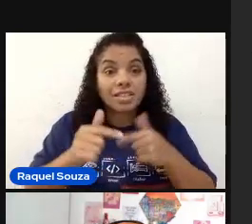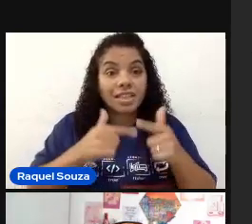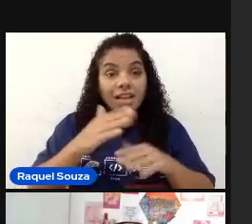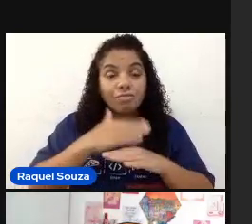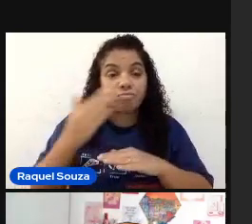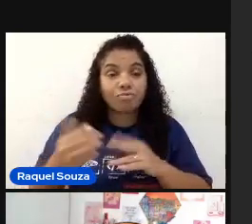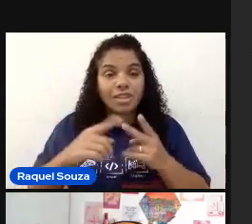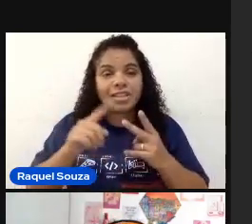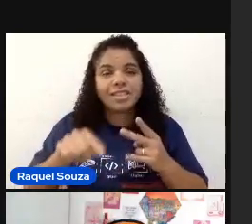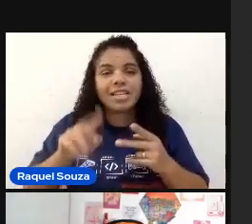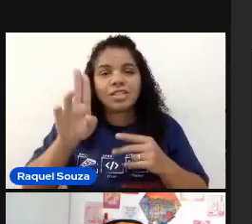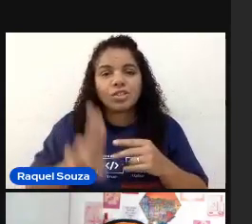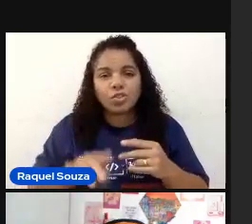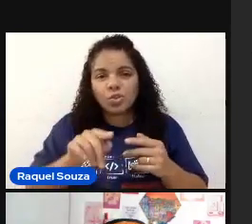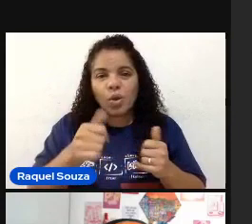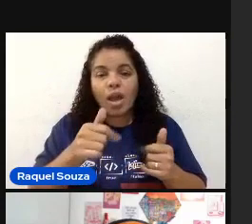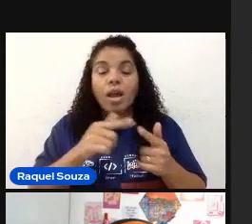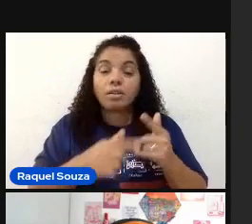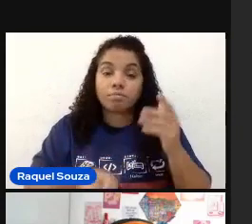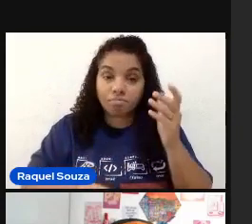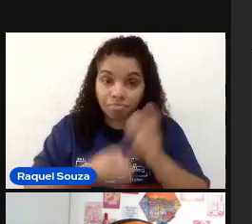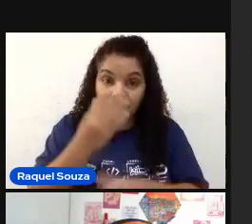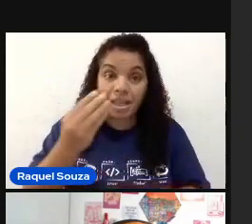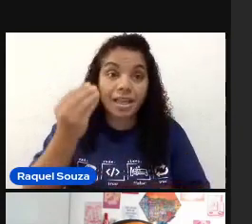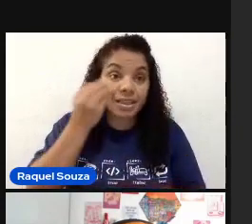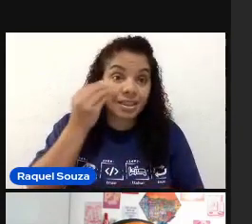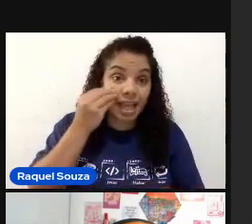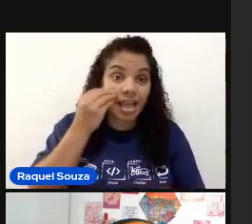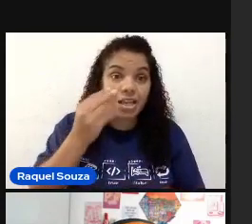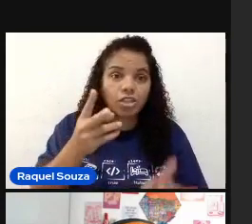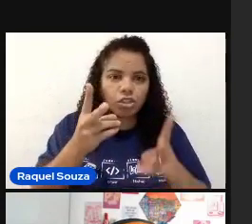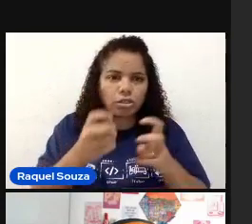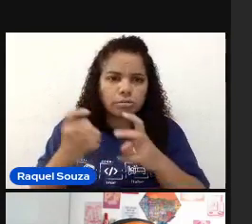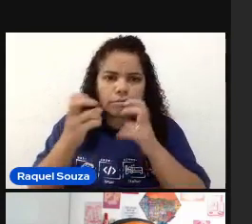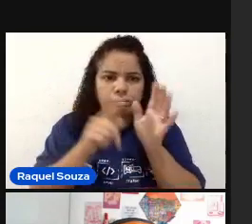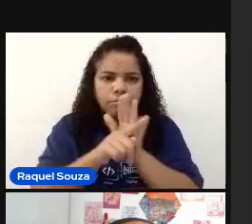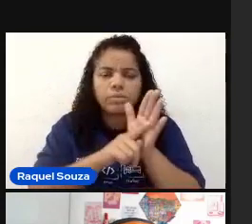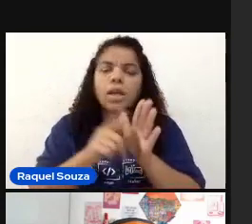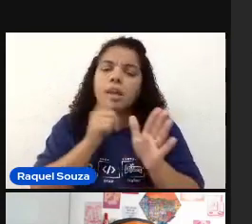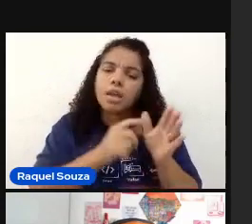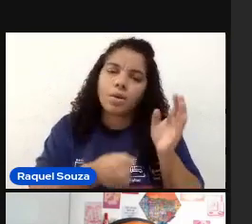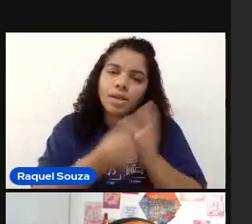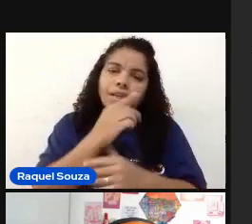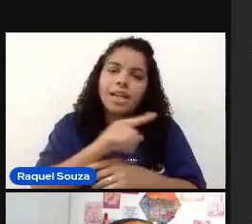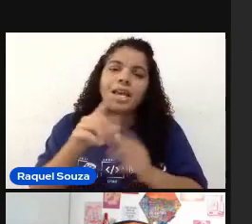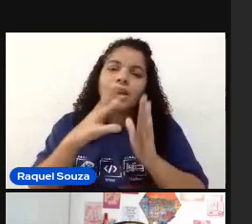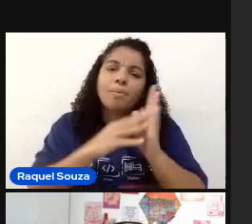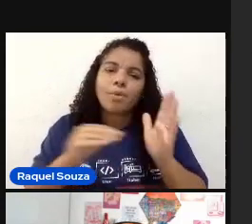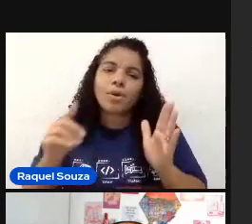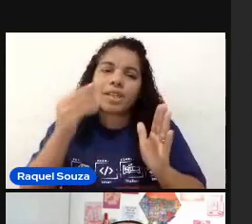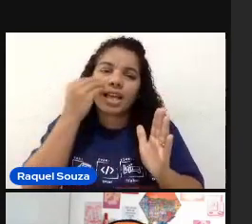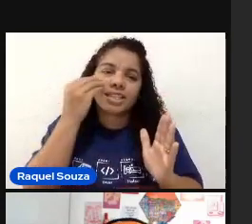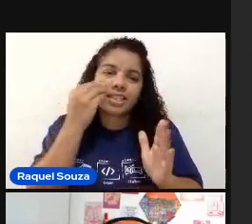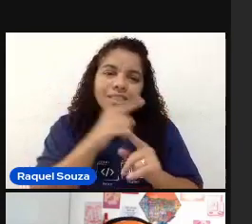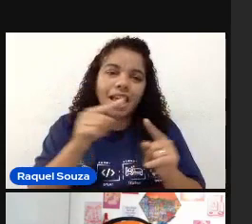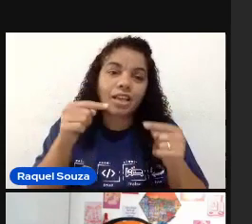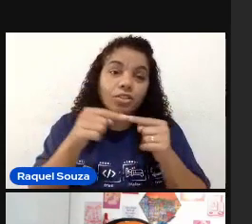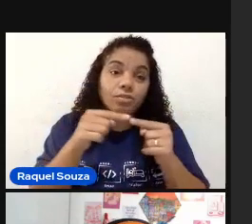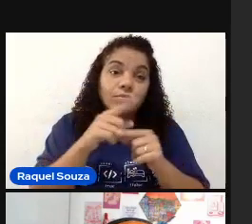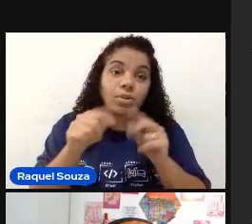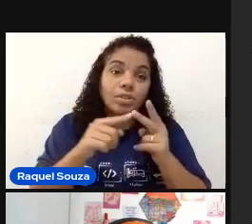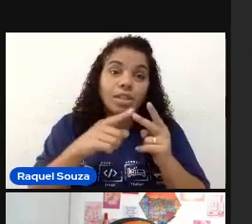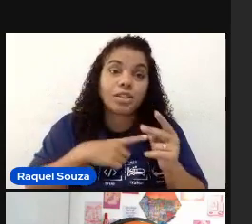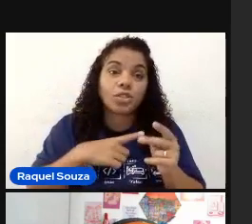usuário, eu criei os meus testes exploratórios e aí eu acabei criando aquele modelo de teste baseado nos